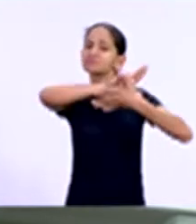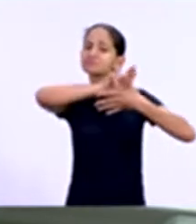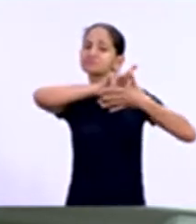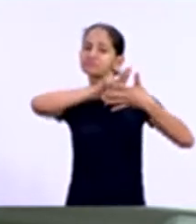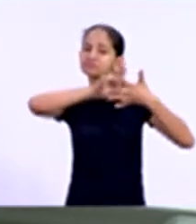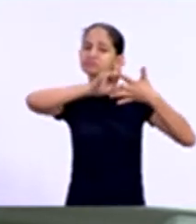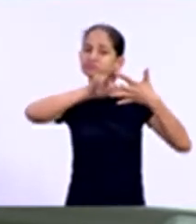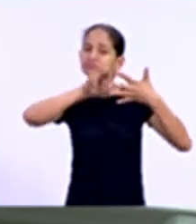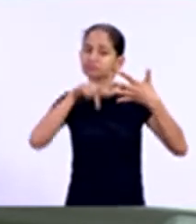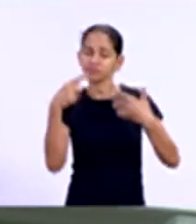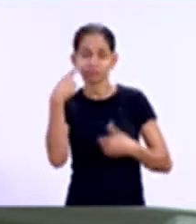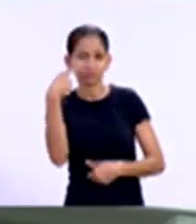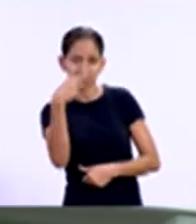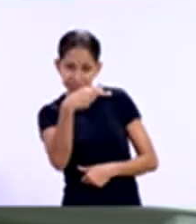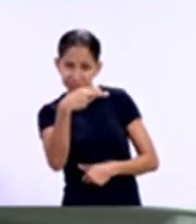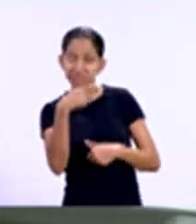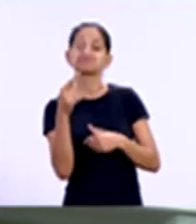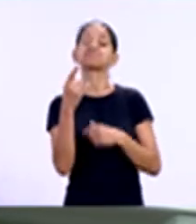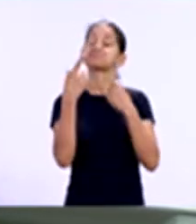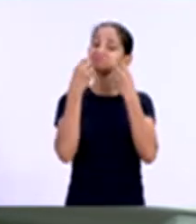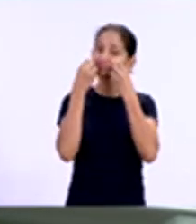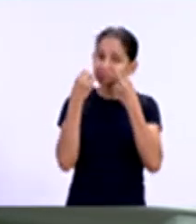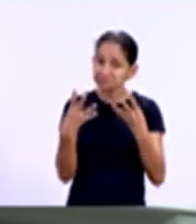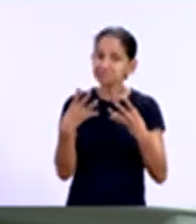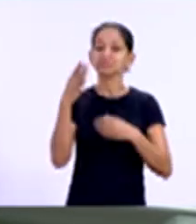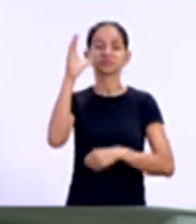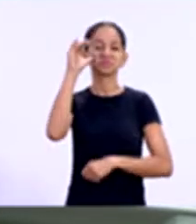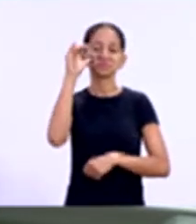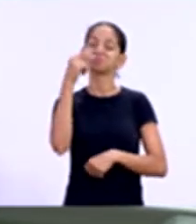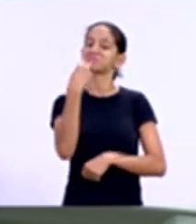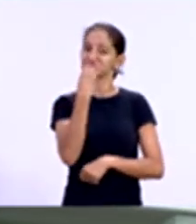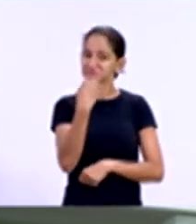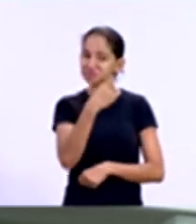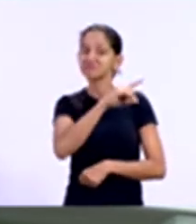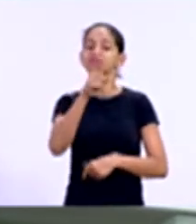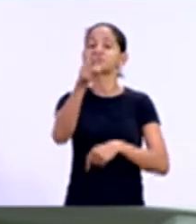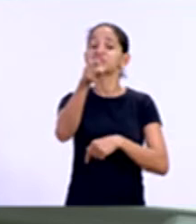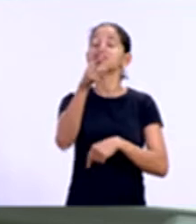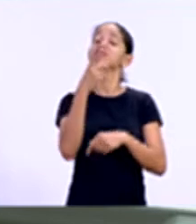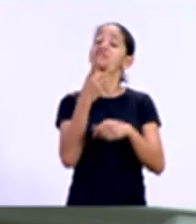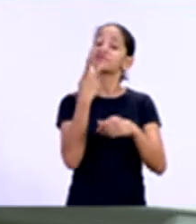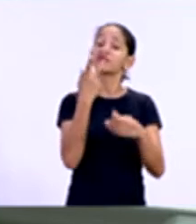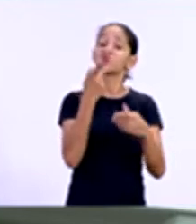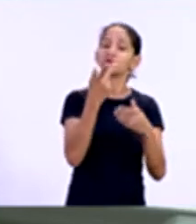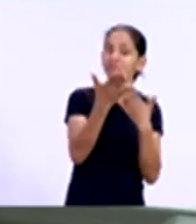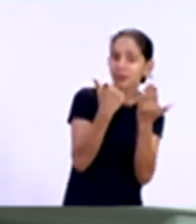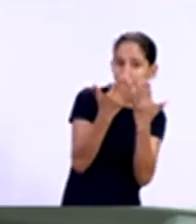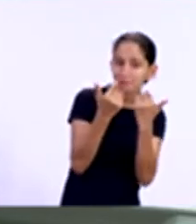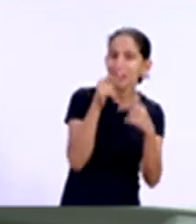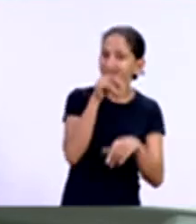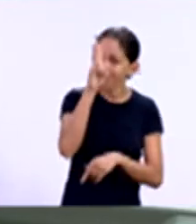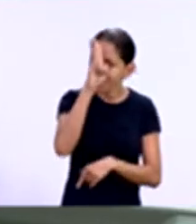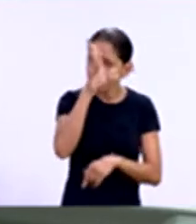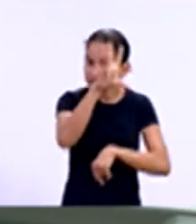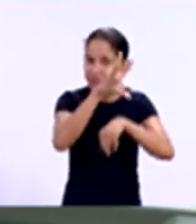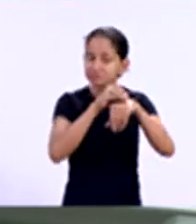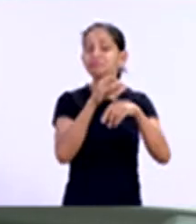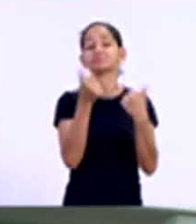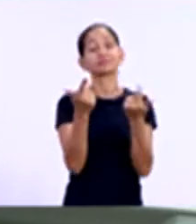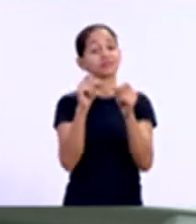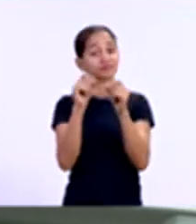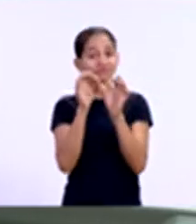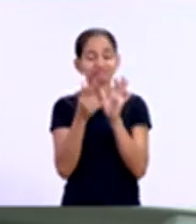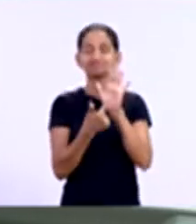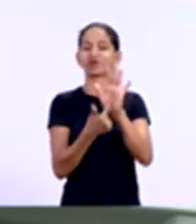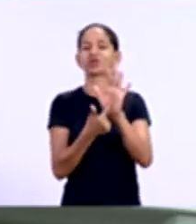definições, quantos termos interessantes que você mandou para nós aí no chat, deu a sua contribuição,